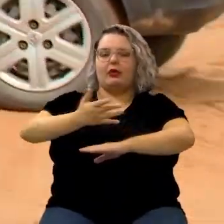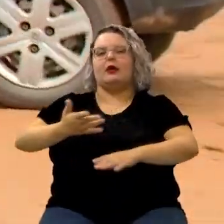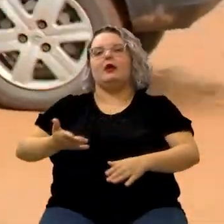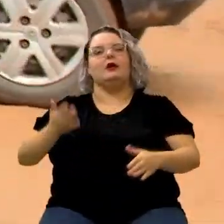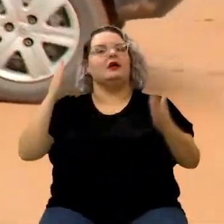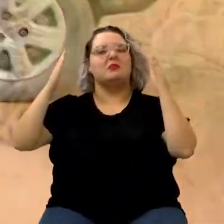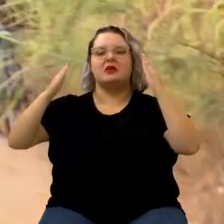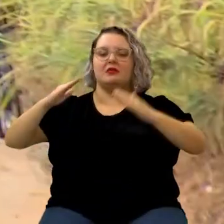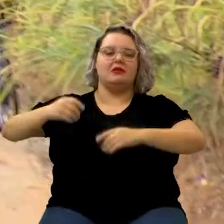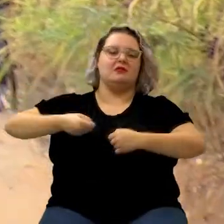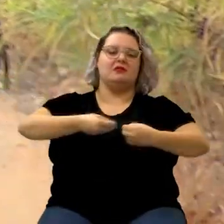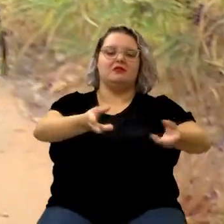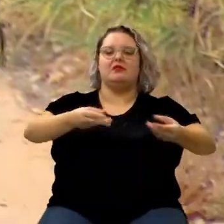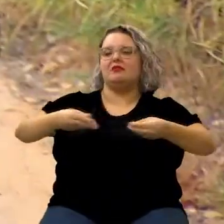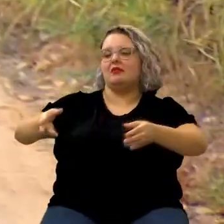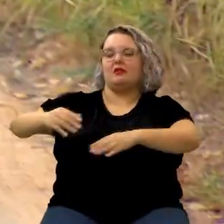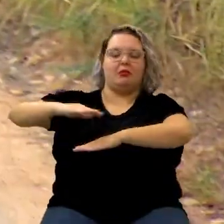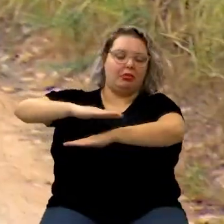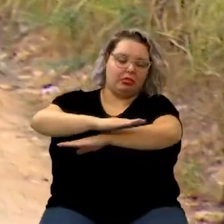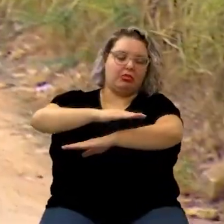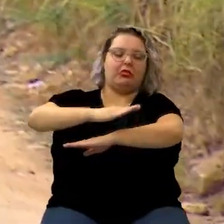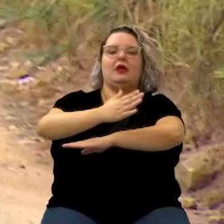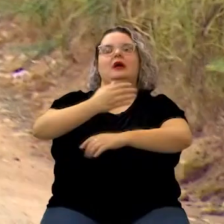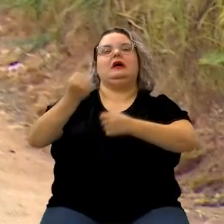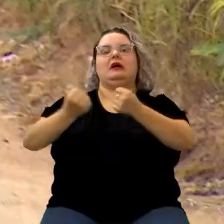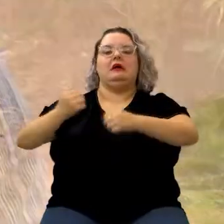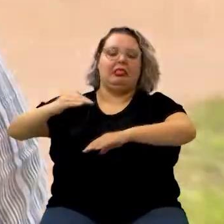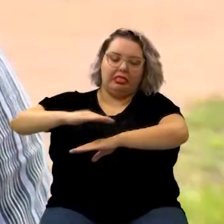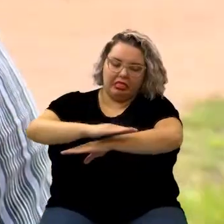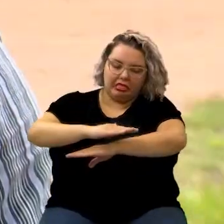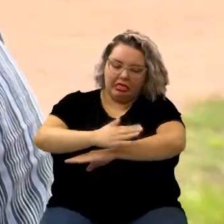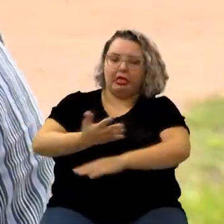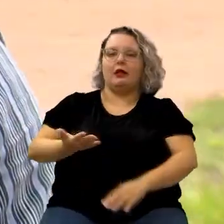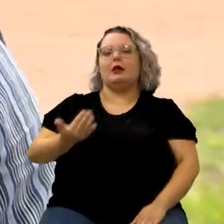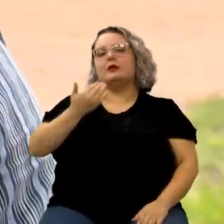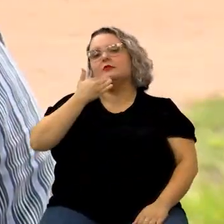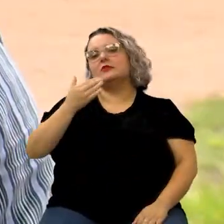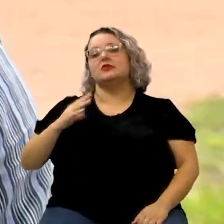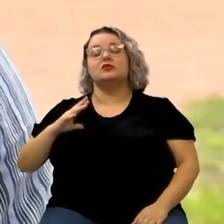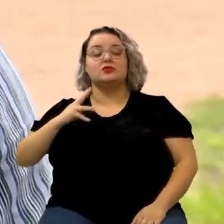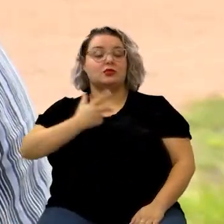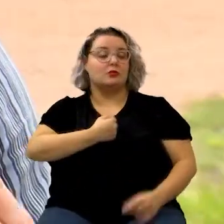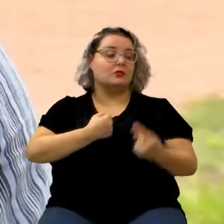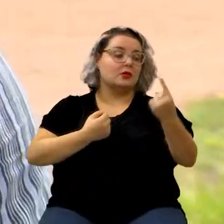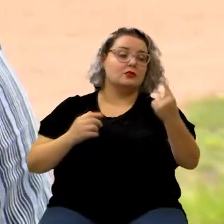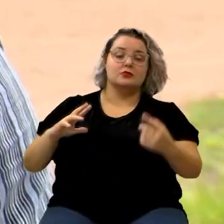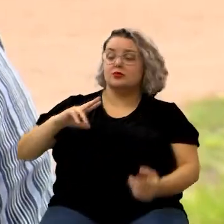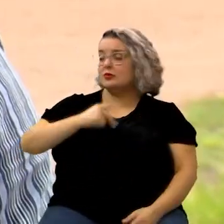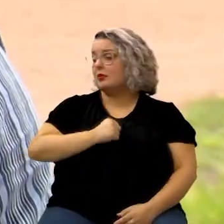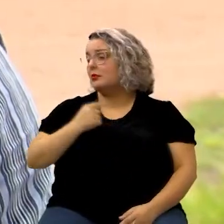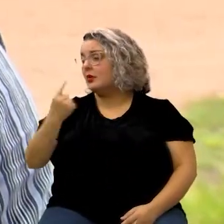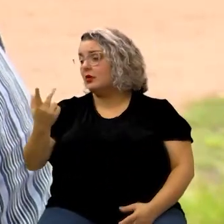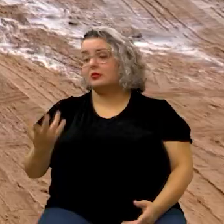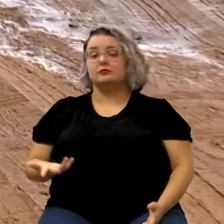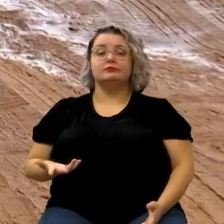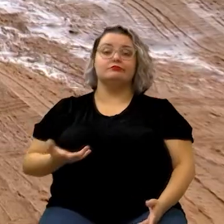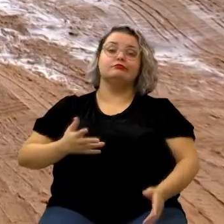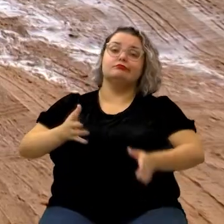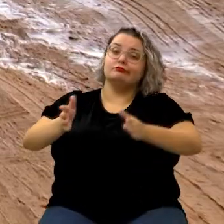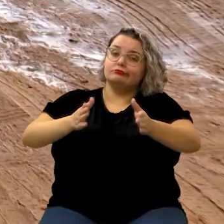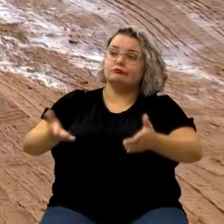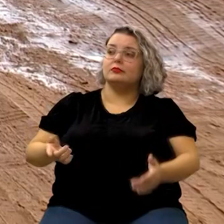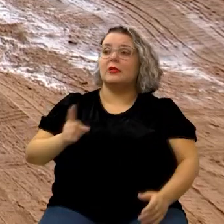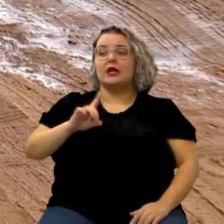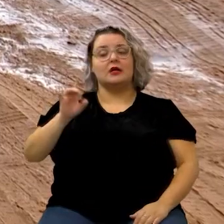entrega atolado e é pedindo socorro para um socorro para outro e aqui a gente passa por essa situação não